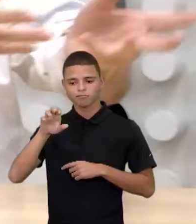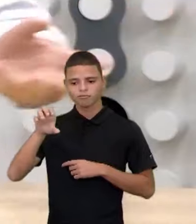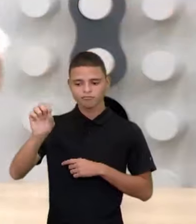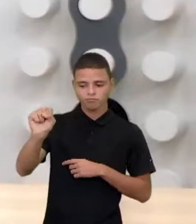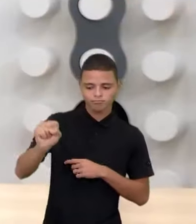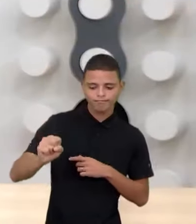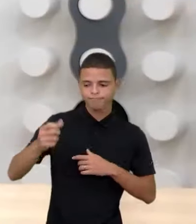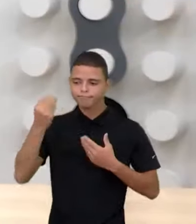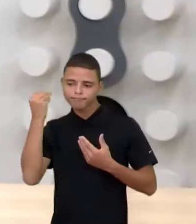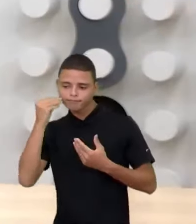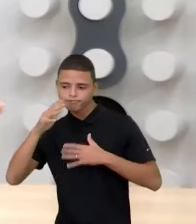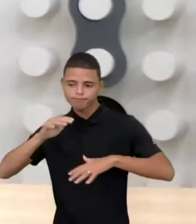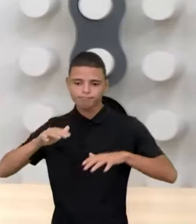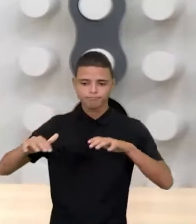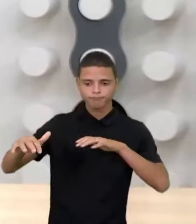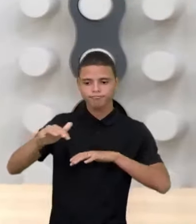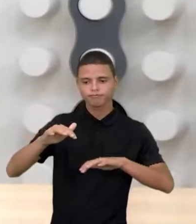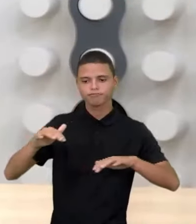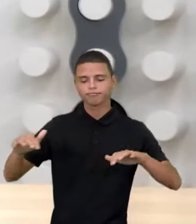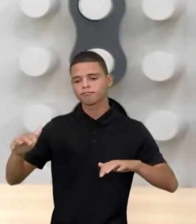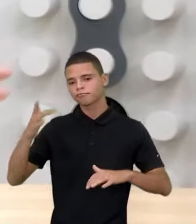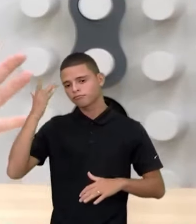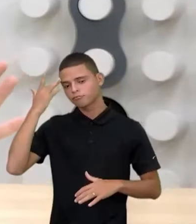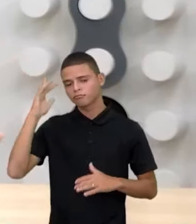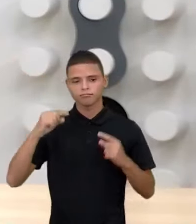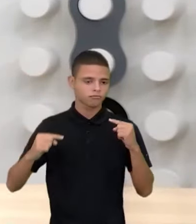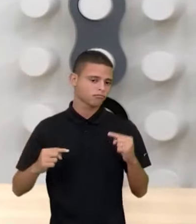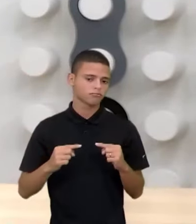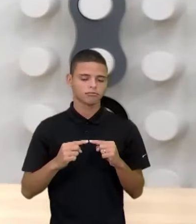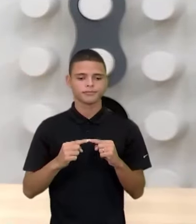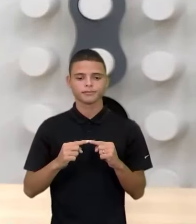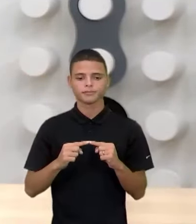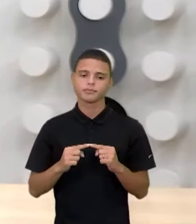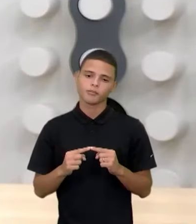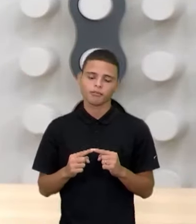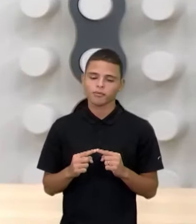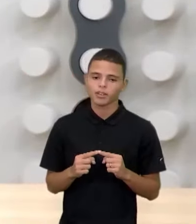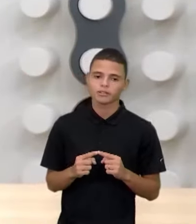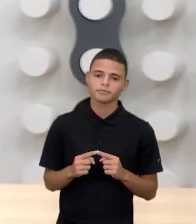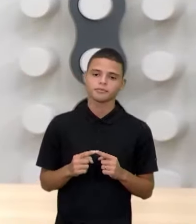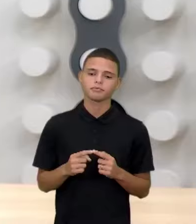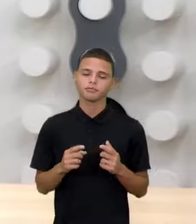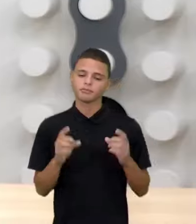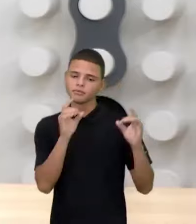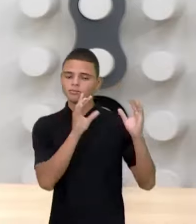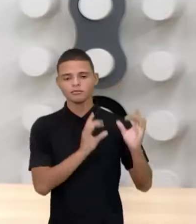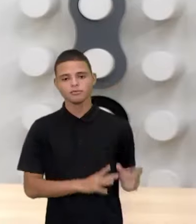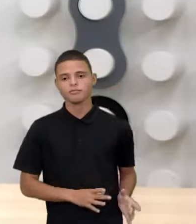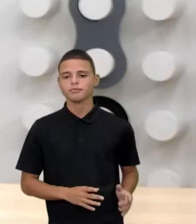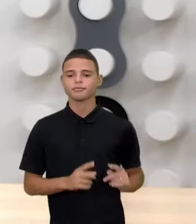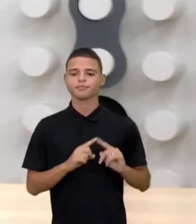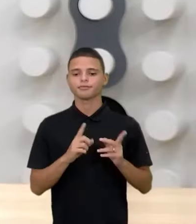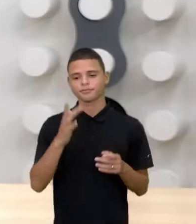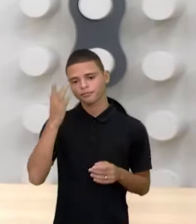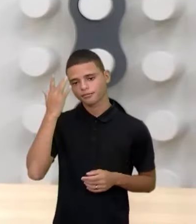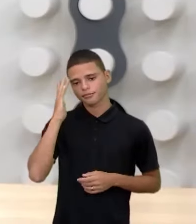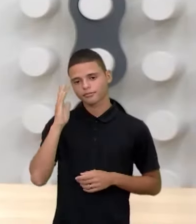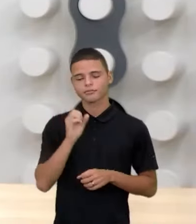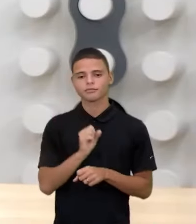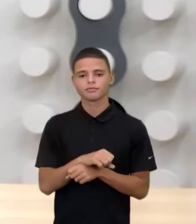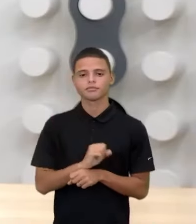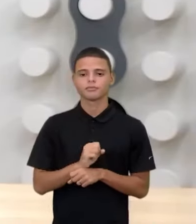do espaço, não sei se tem a ver com alguma questão técnica, né? Mas eu acho bem interessante. Eu acredito que